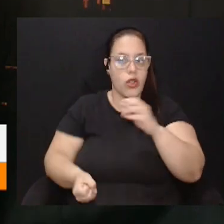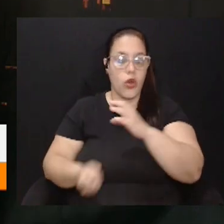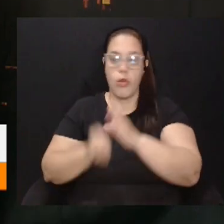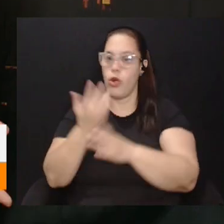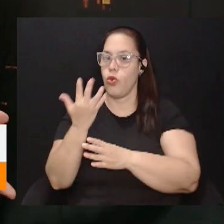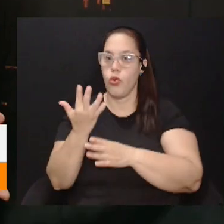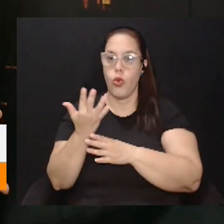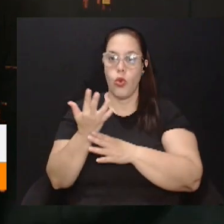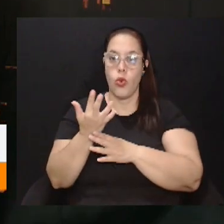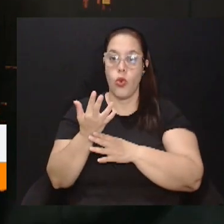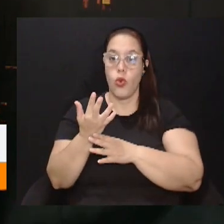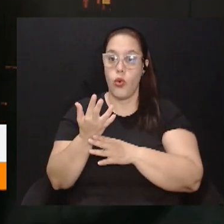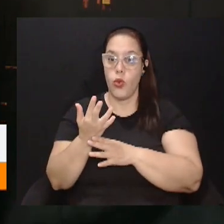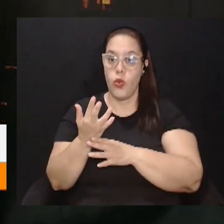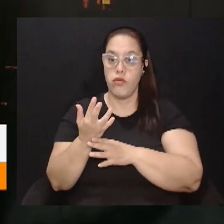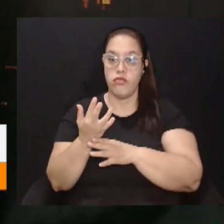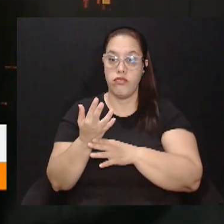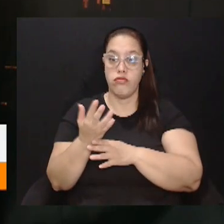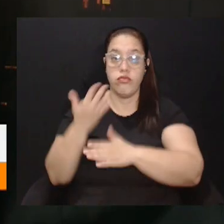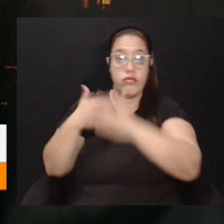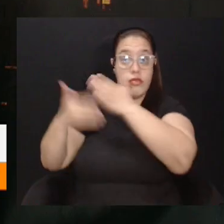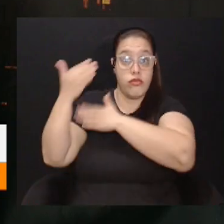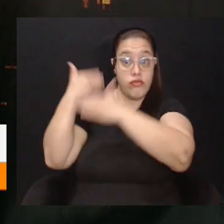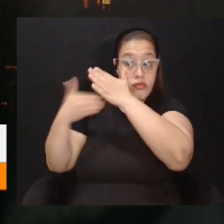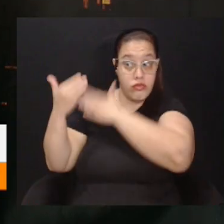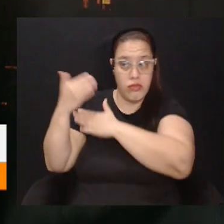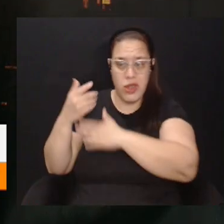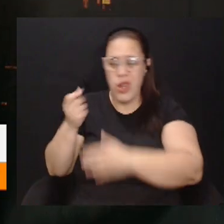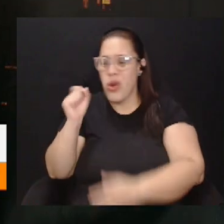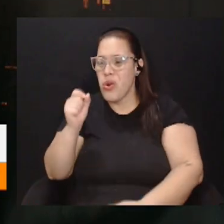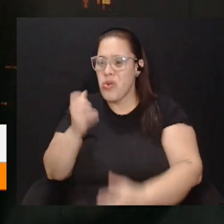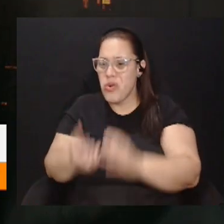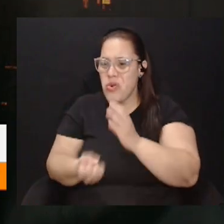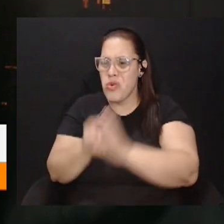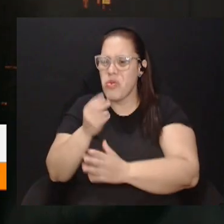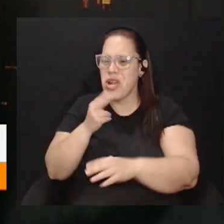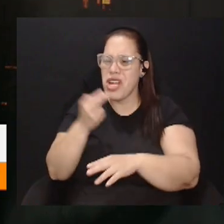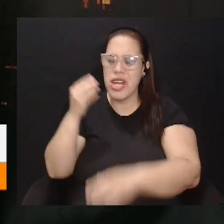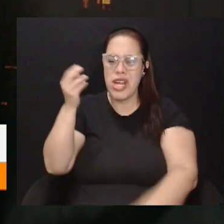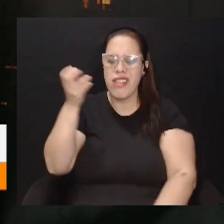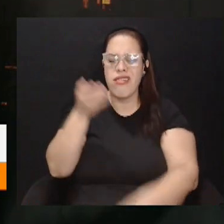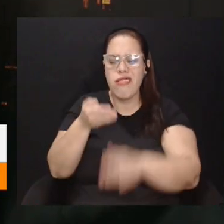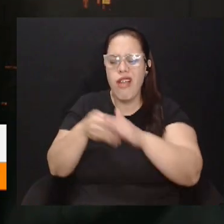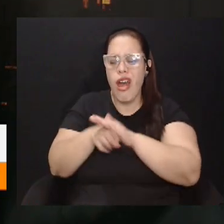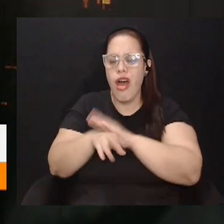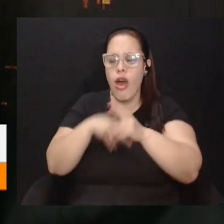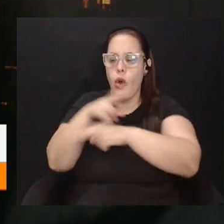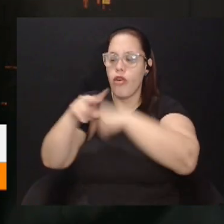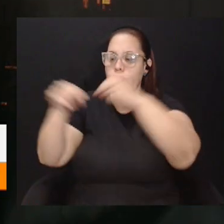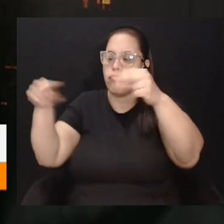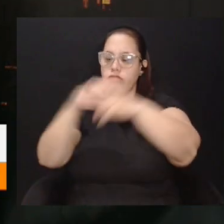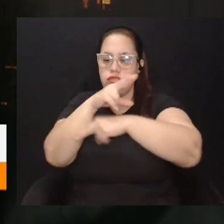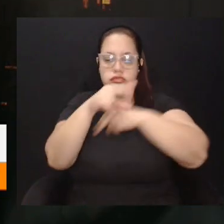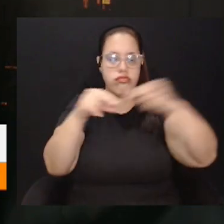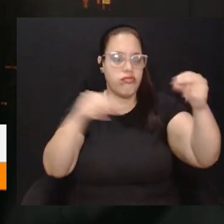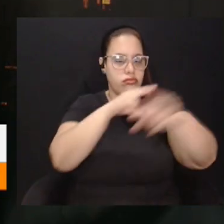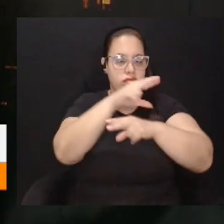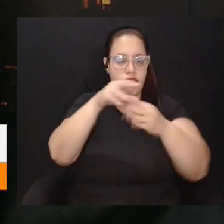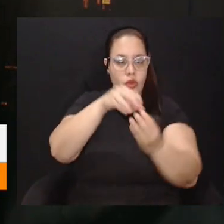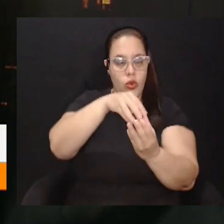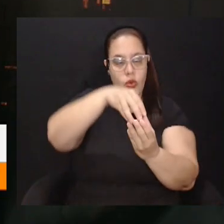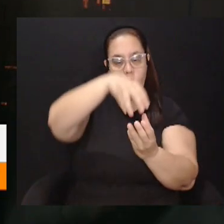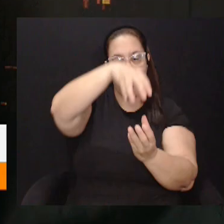Páscoa, é uma origem milenar. De onde que vem esse costume, né, de presentear com ovos e como o ovo ele se